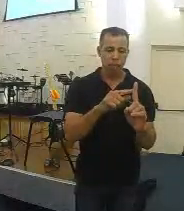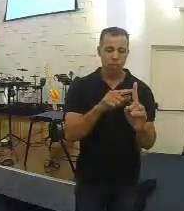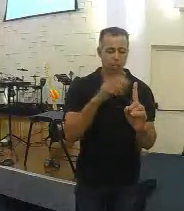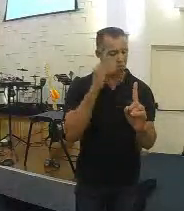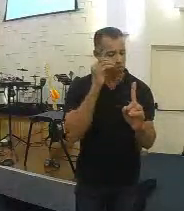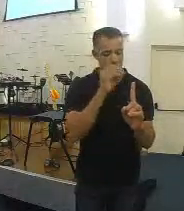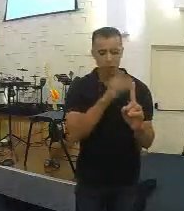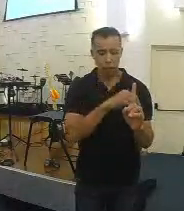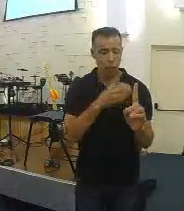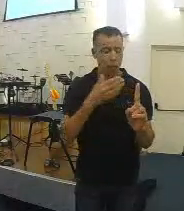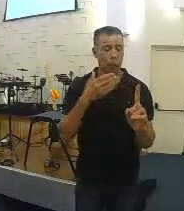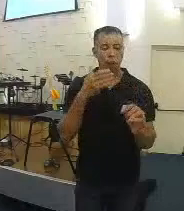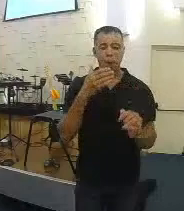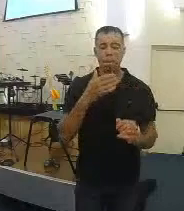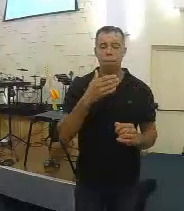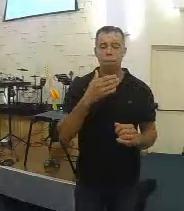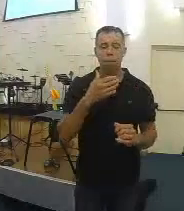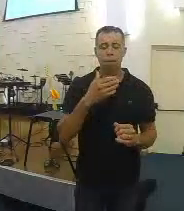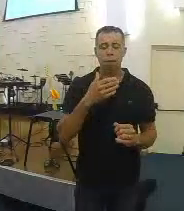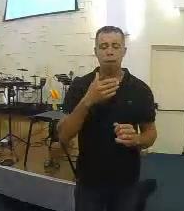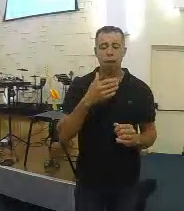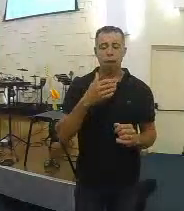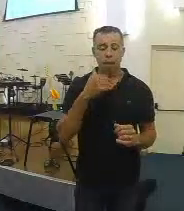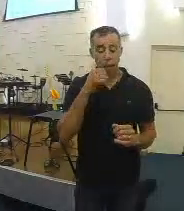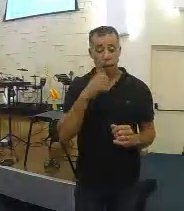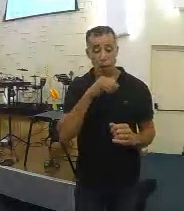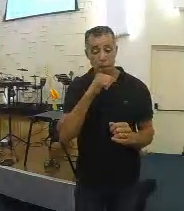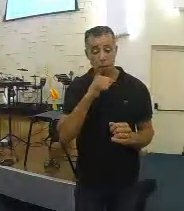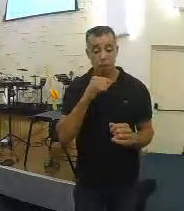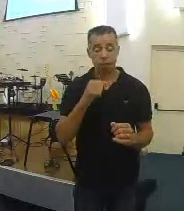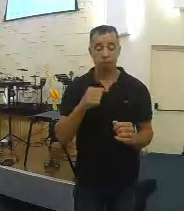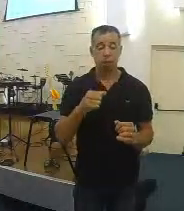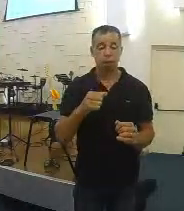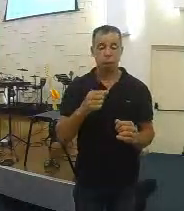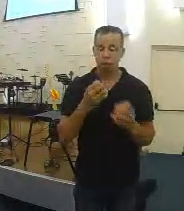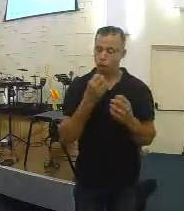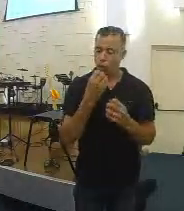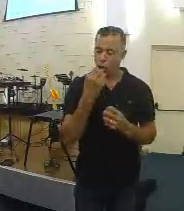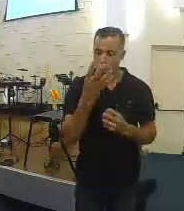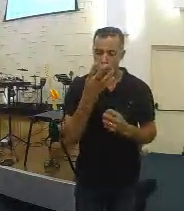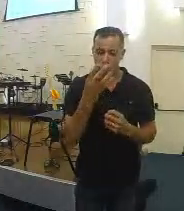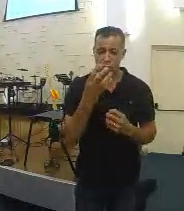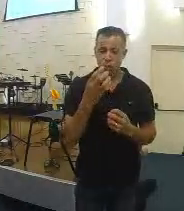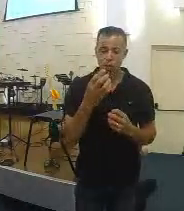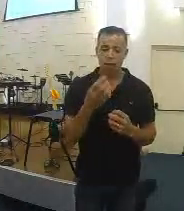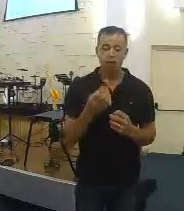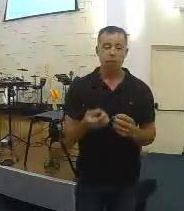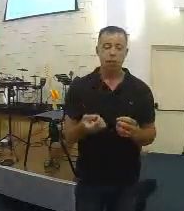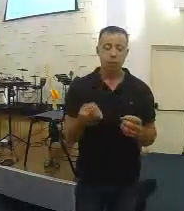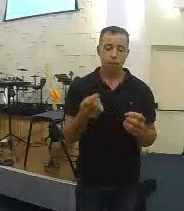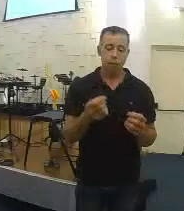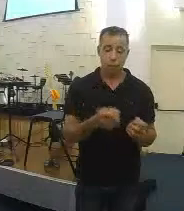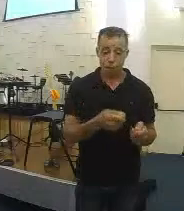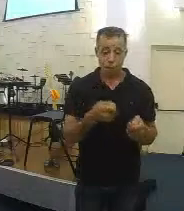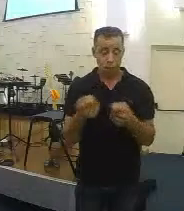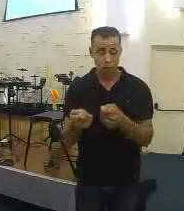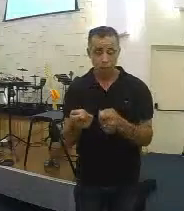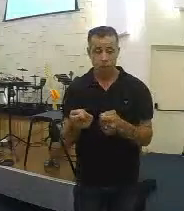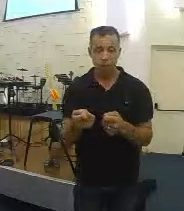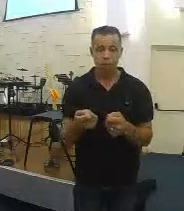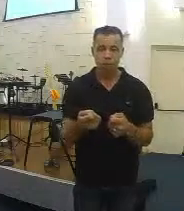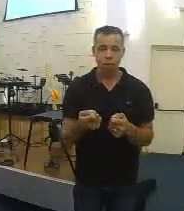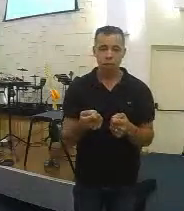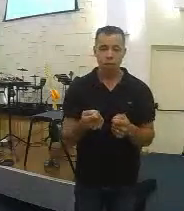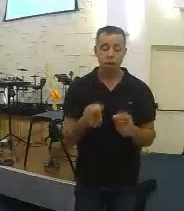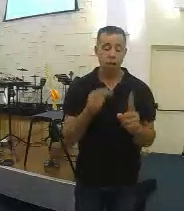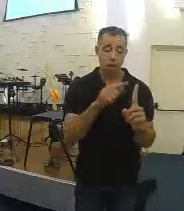mãe diz: meu filho, que bom que você me devolveu, porque agora você não será mais um maldito. Faz assim, filho, para você não